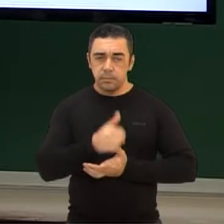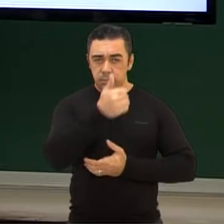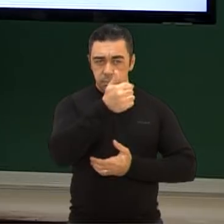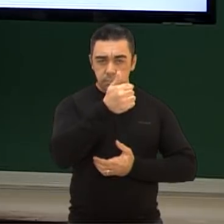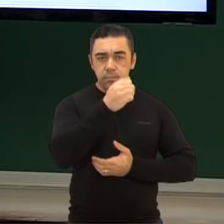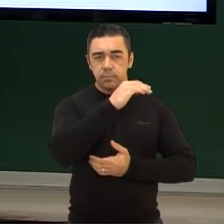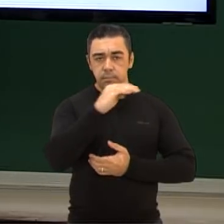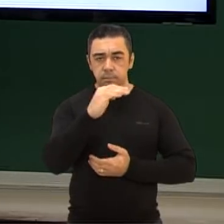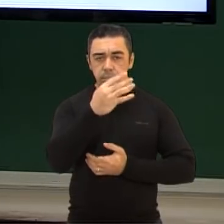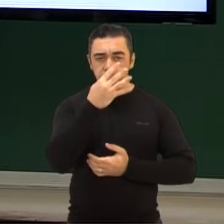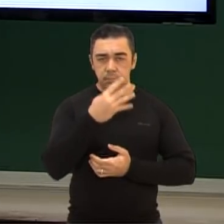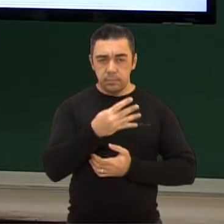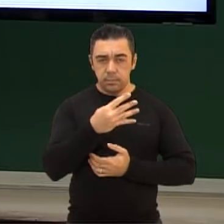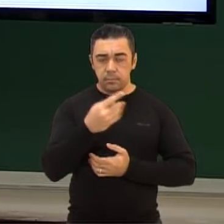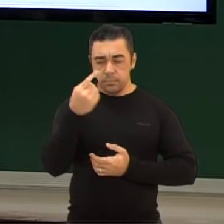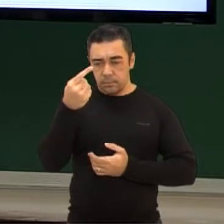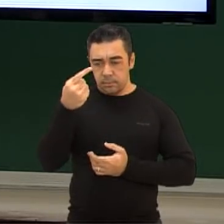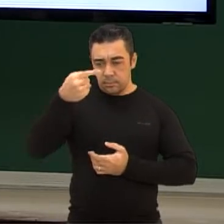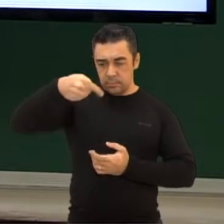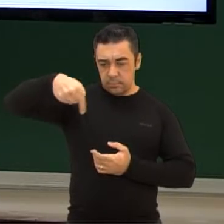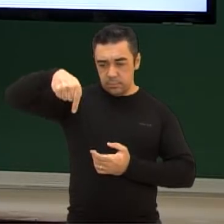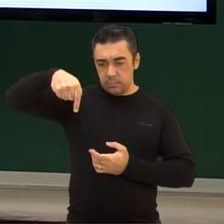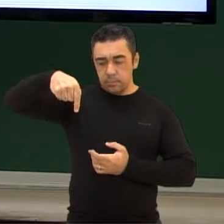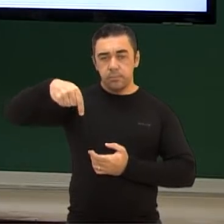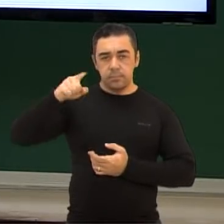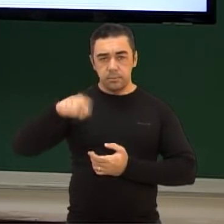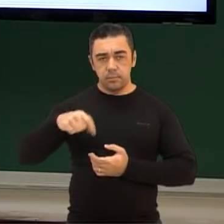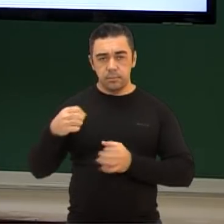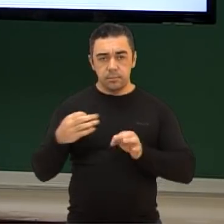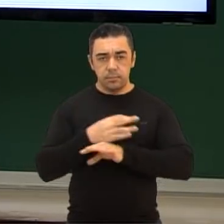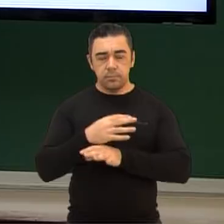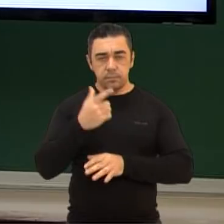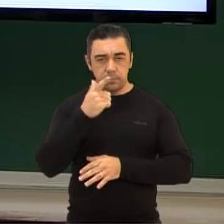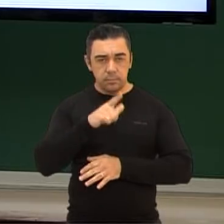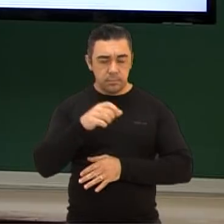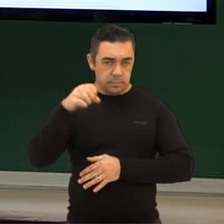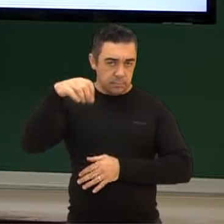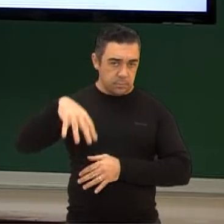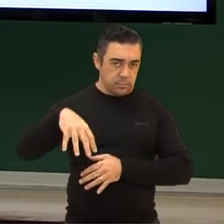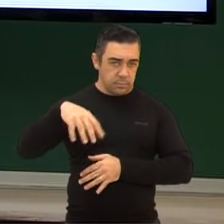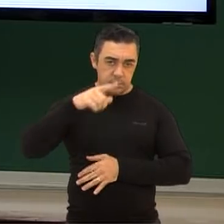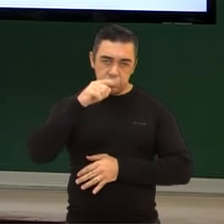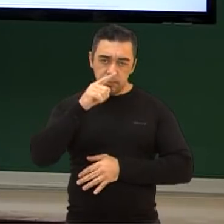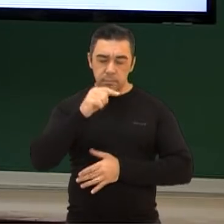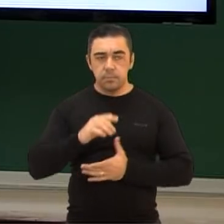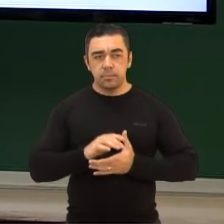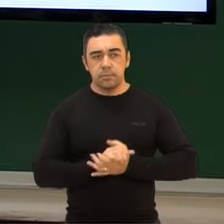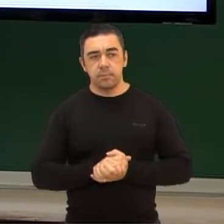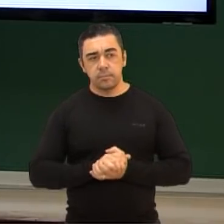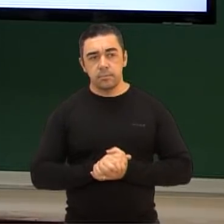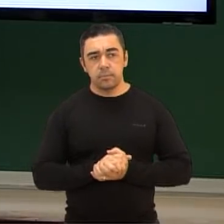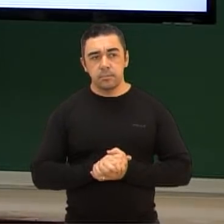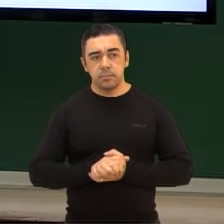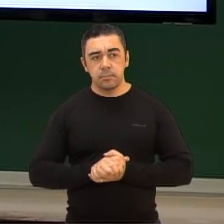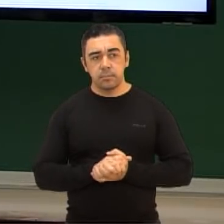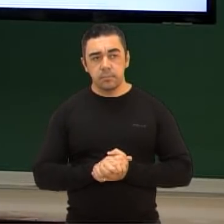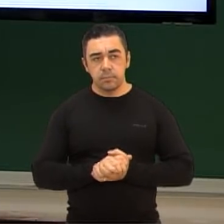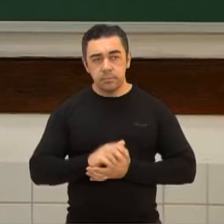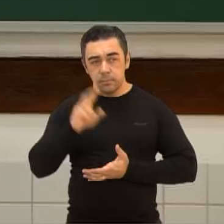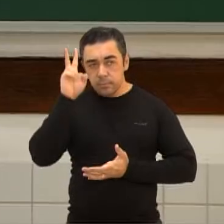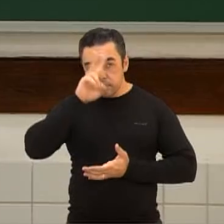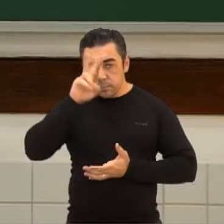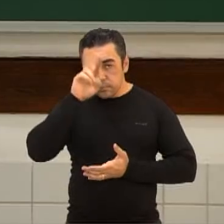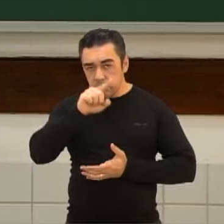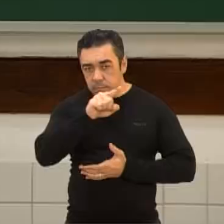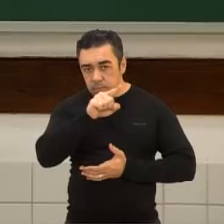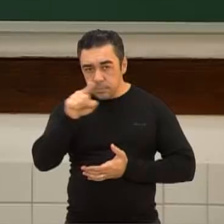ela, eu tenho 90 graus e essa torneira estará aberta, beleza? Então,